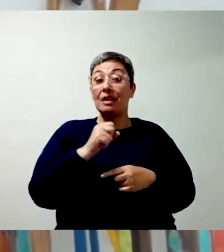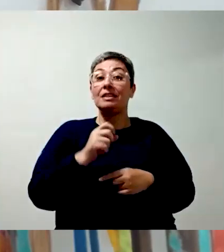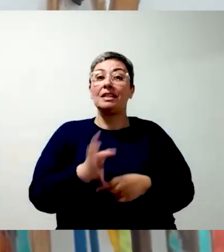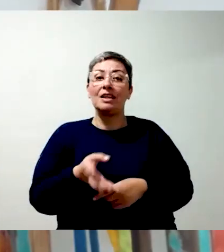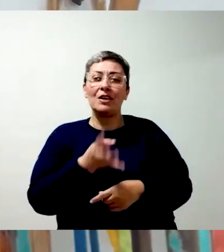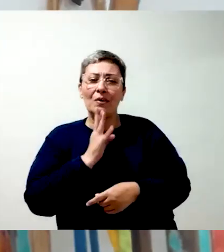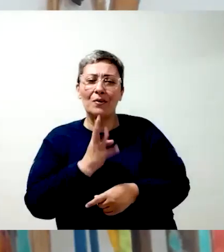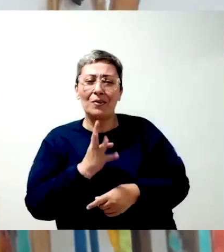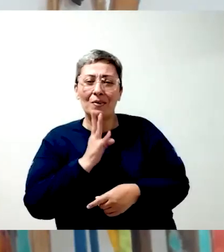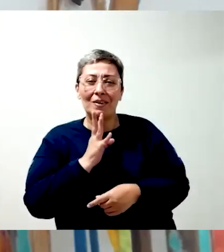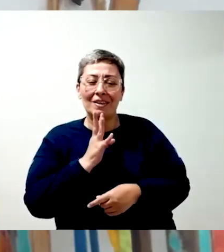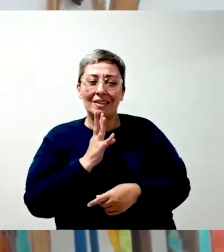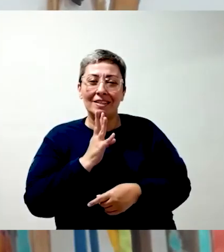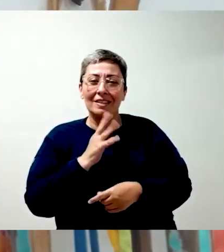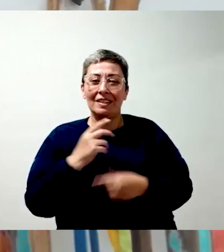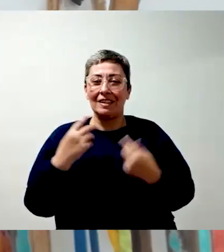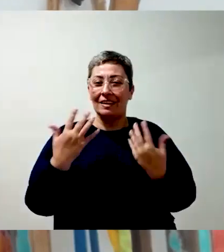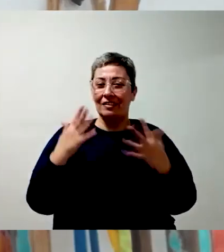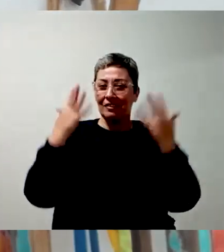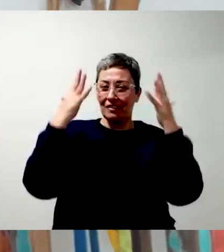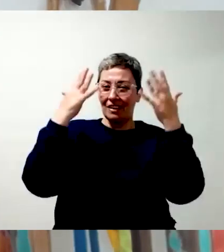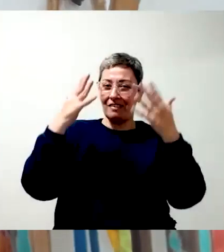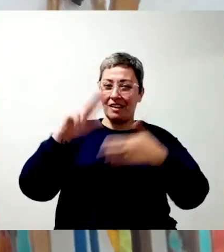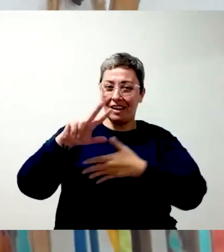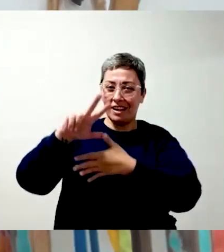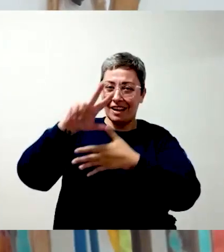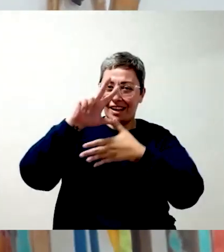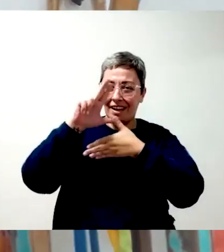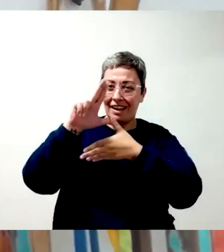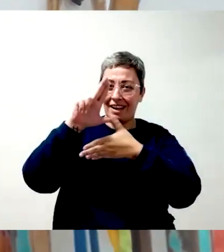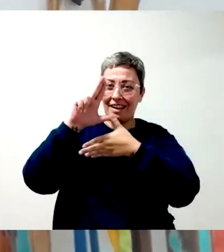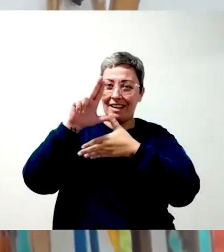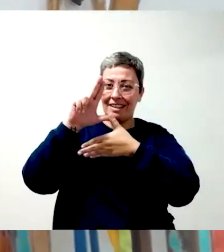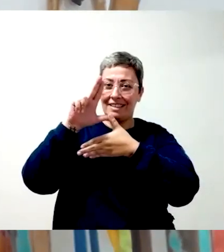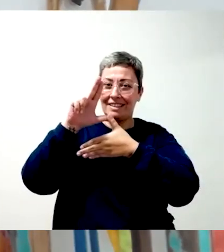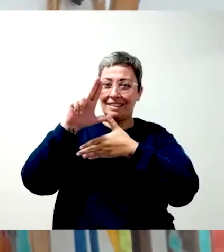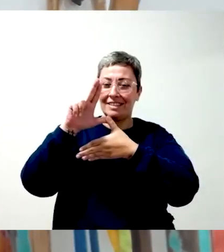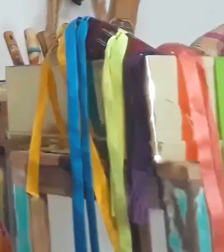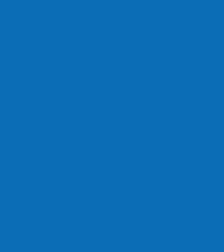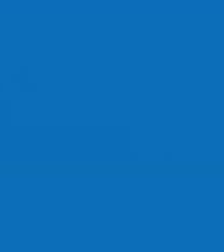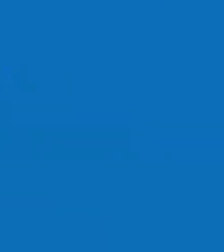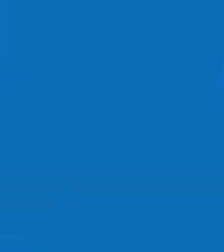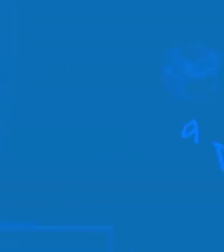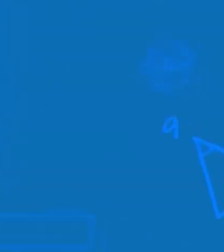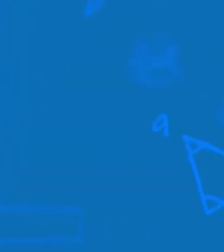e conheça. ¡Viva la América Latina!